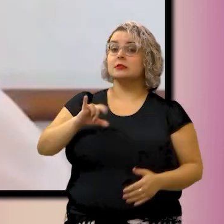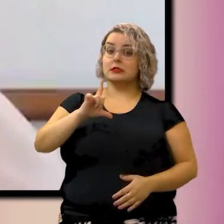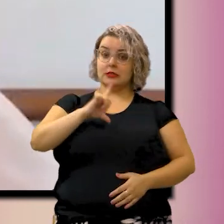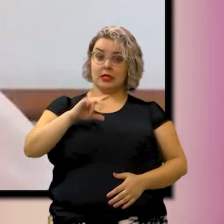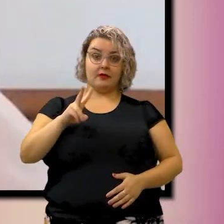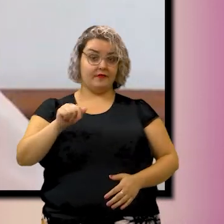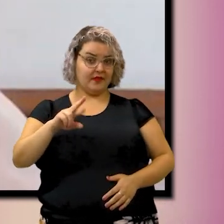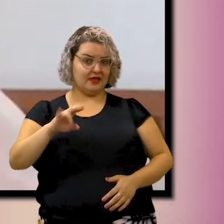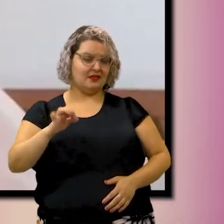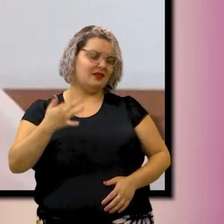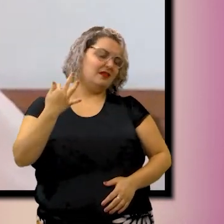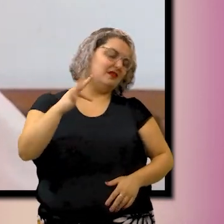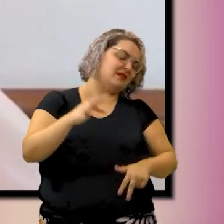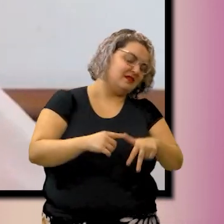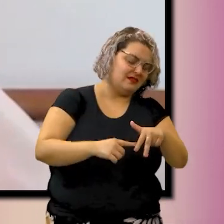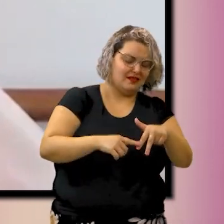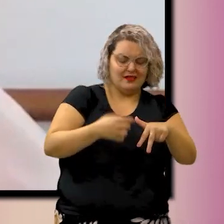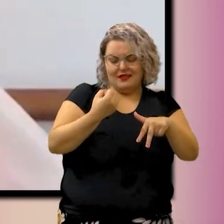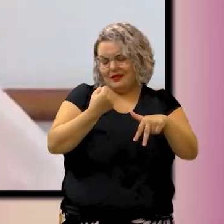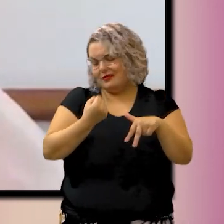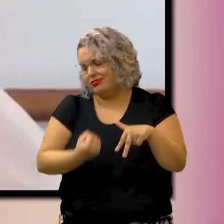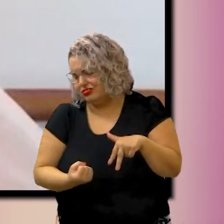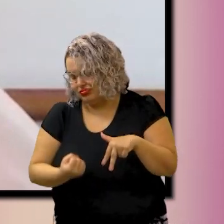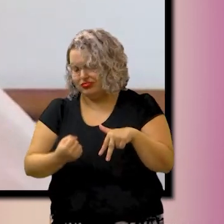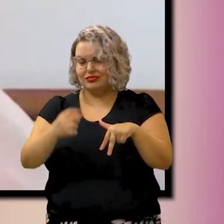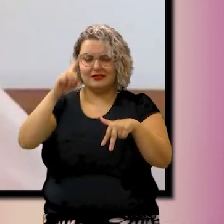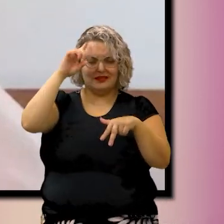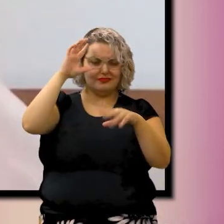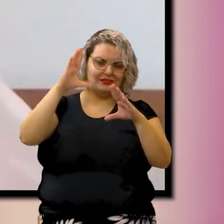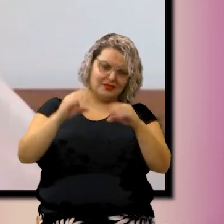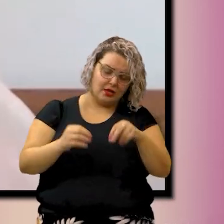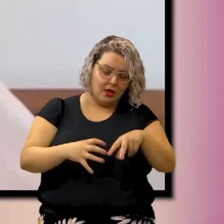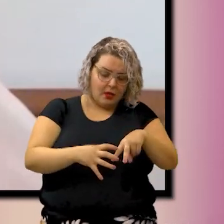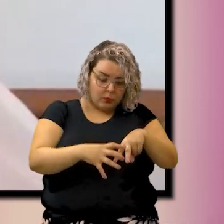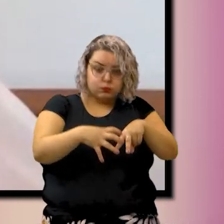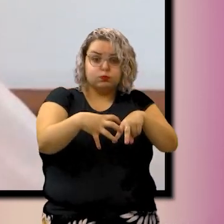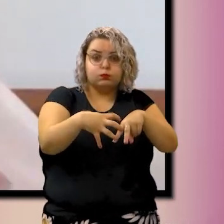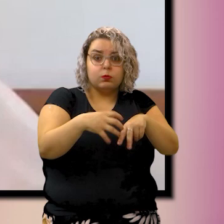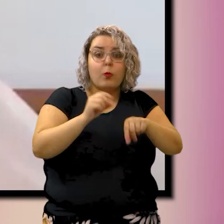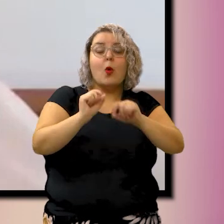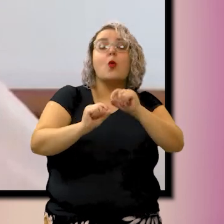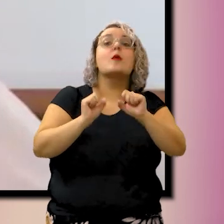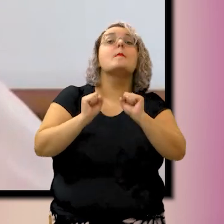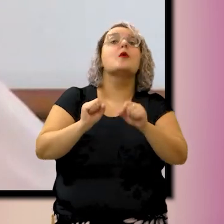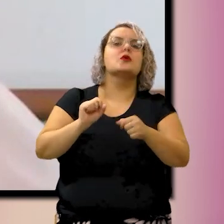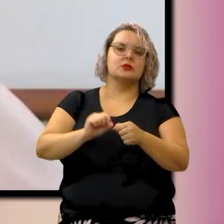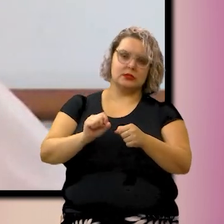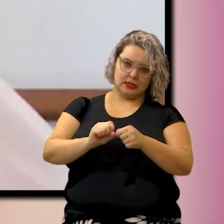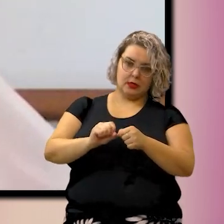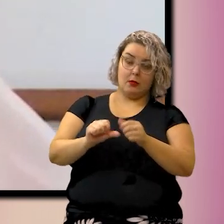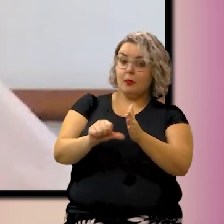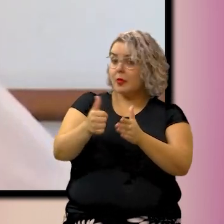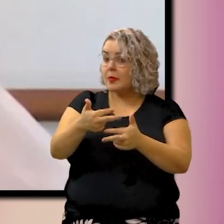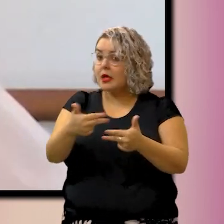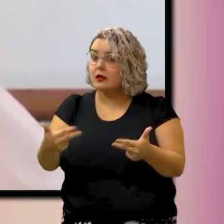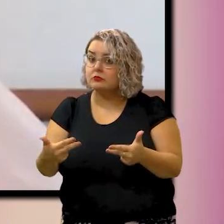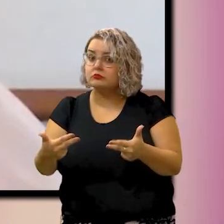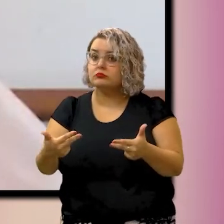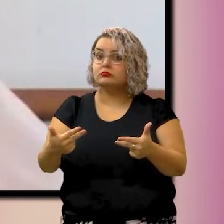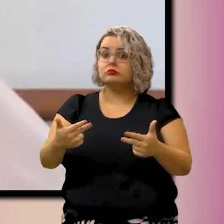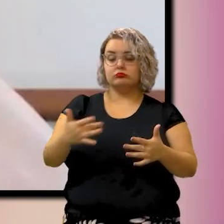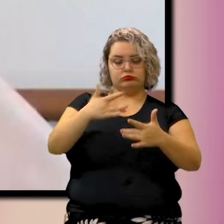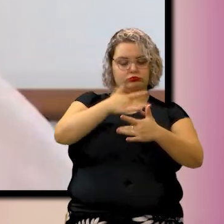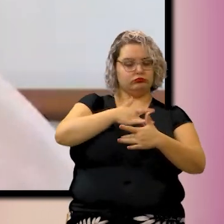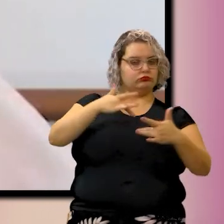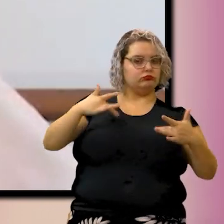tem varizes, se você tem dor na perna cansada no final do dia, sua perna incha, o que que você já pode fazer? Primeira coisa é